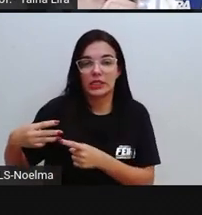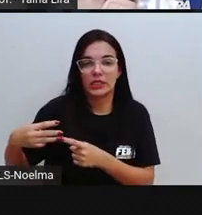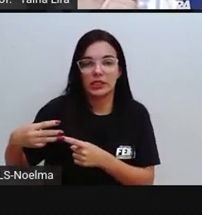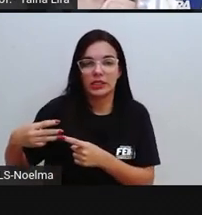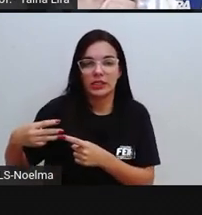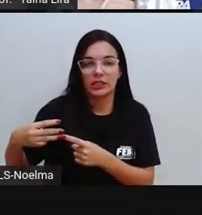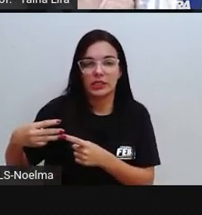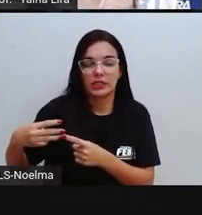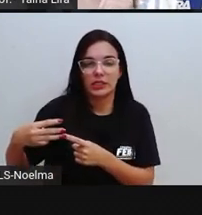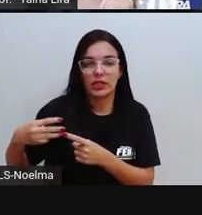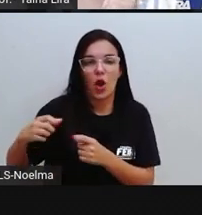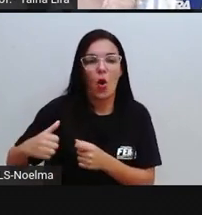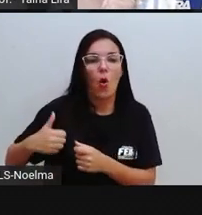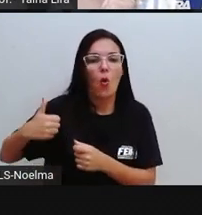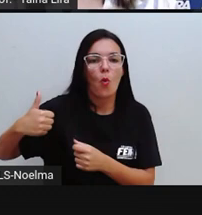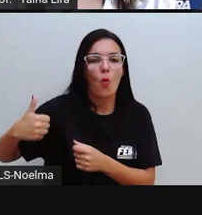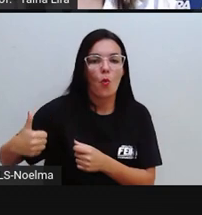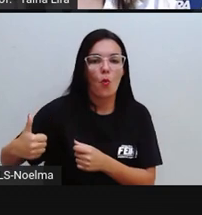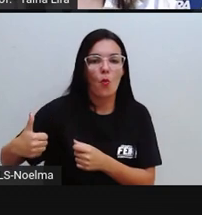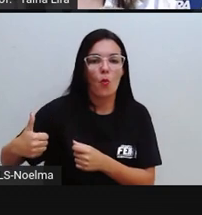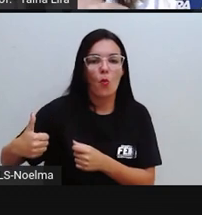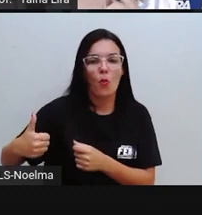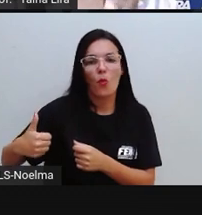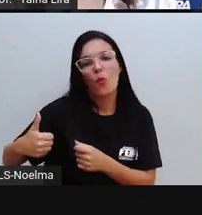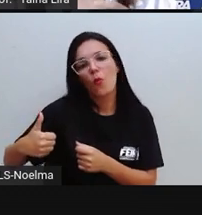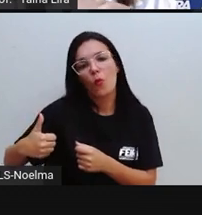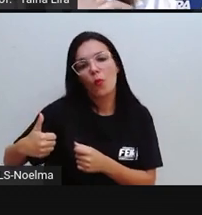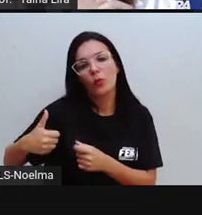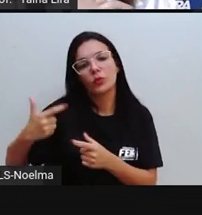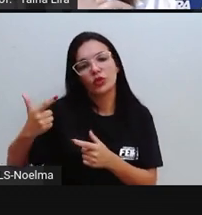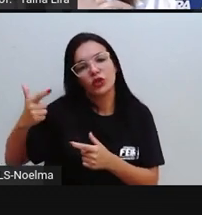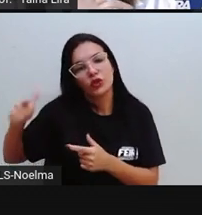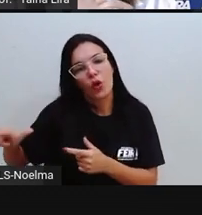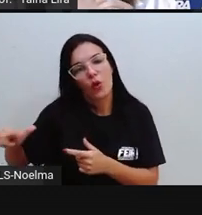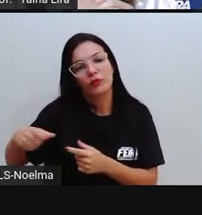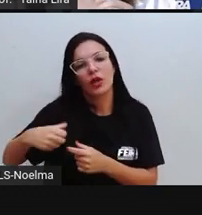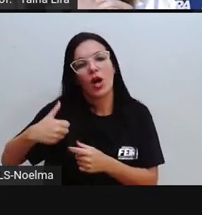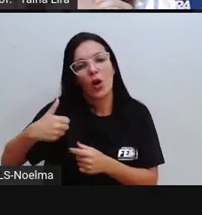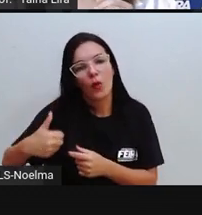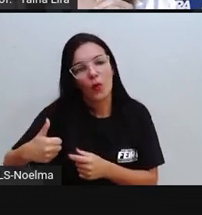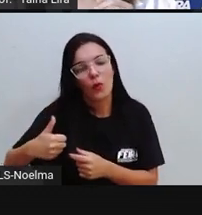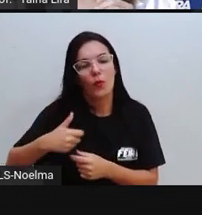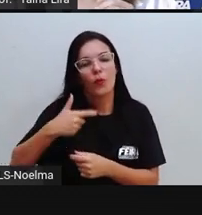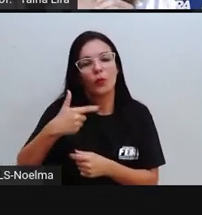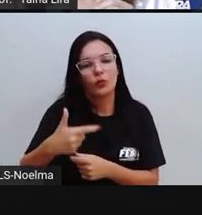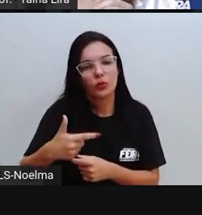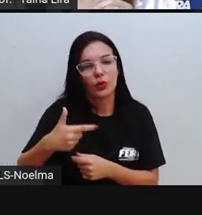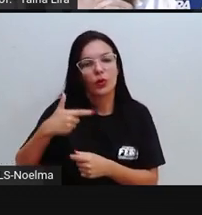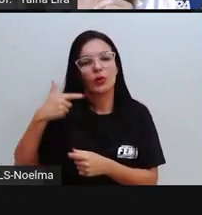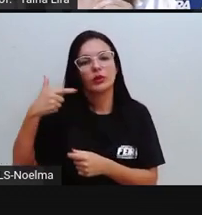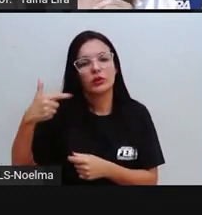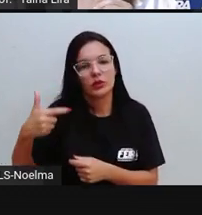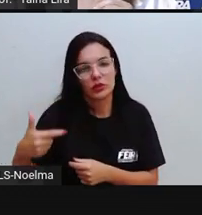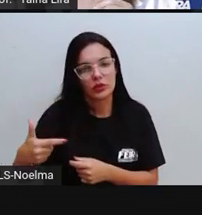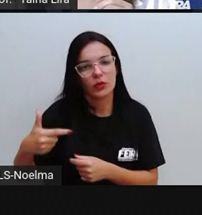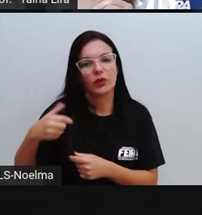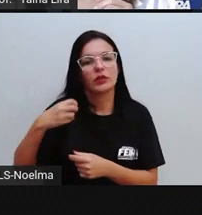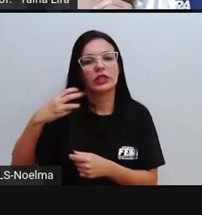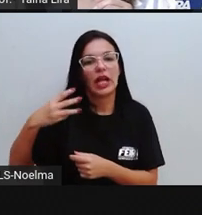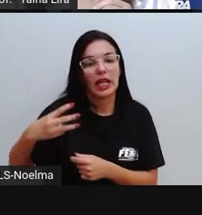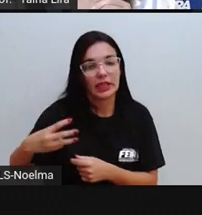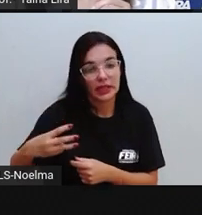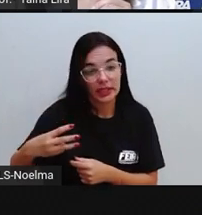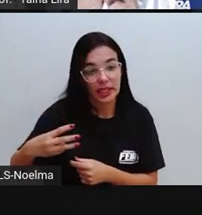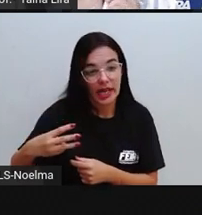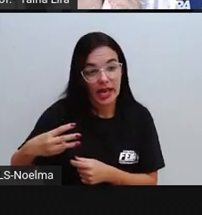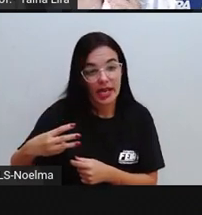3, tá? Depois do número 3, a sequência começou a se repetir de novo. Ó, o 1, o 2 duas